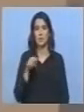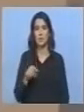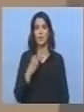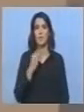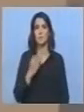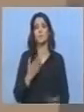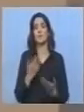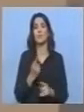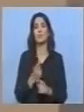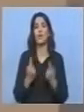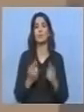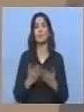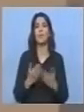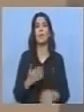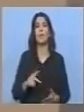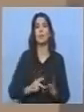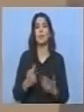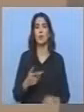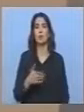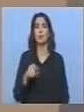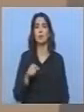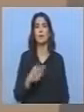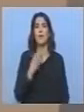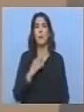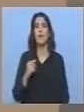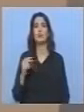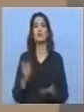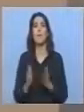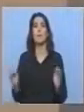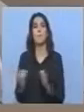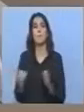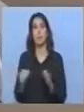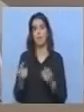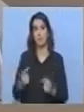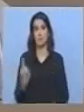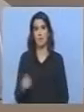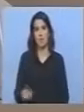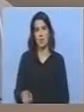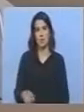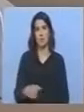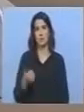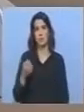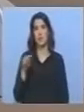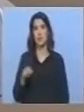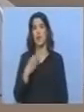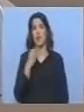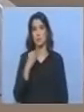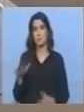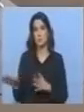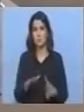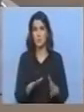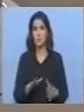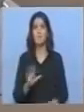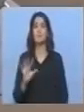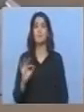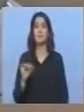escolas, sei lá, o técnico tem 11 mil alunos, a escola mais pequena tem 1000. Nós temos cerca de 50 mil alunos, temos